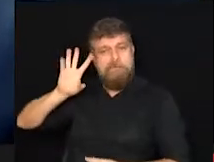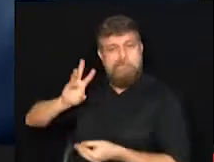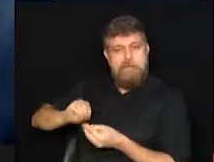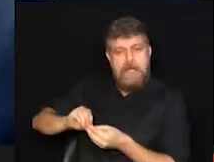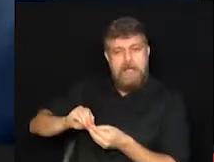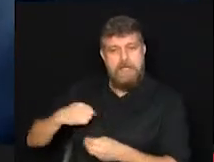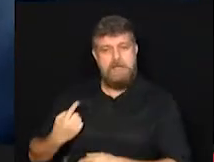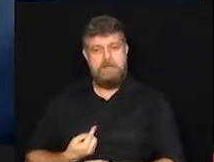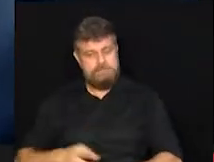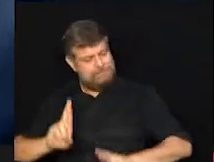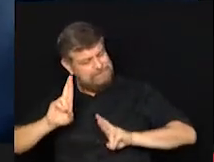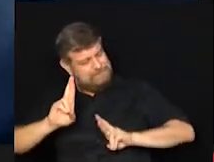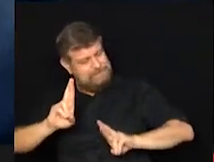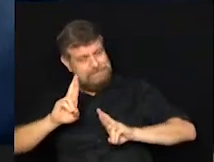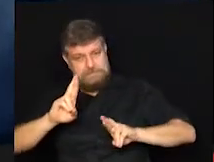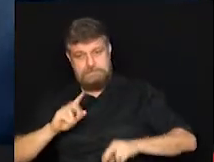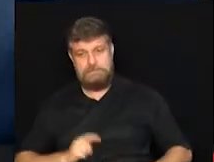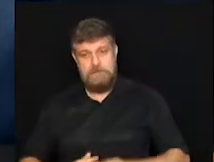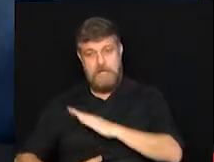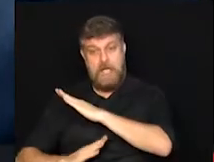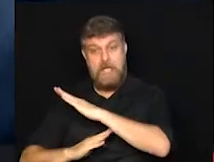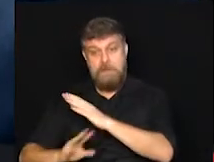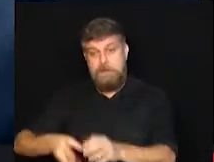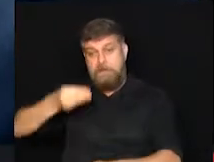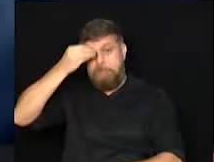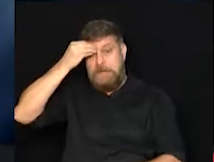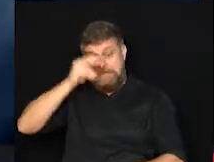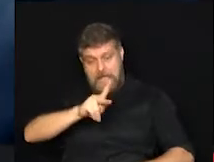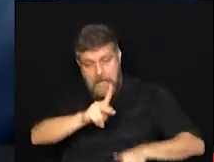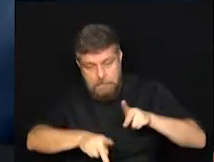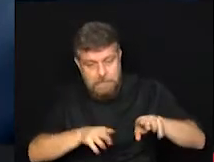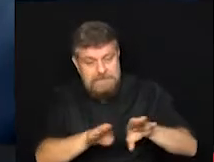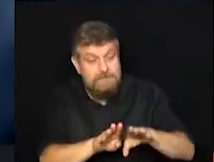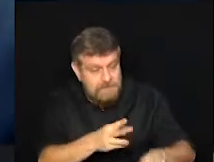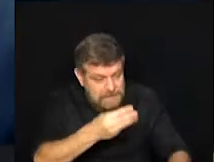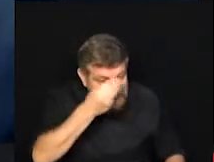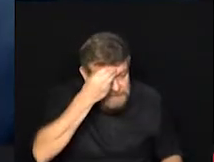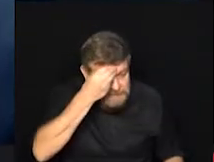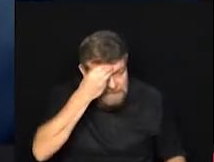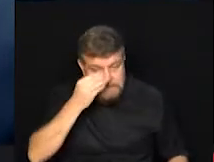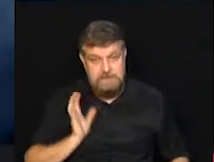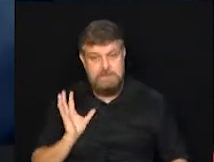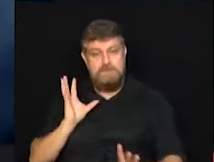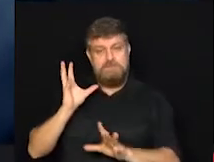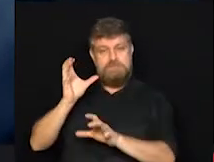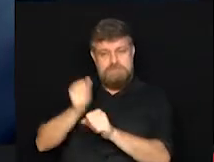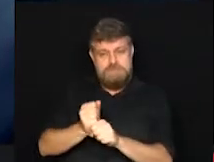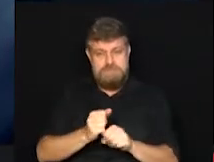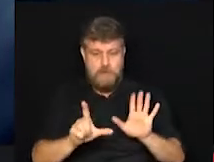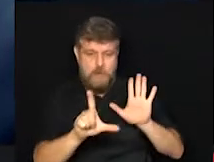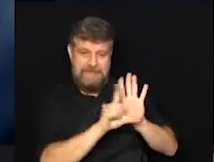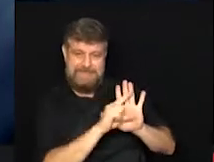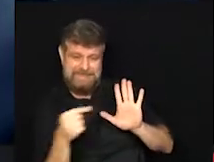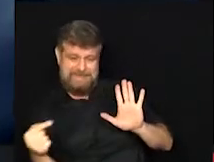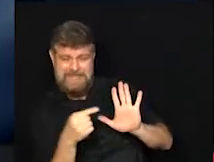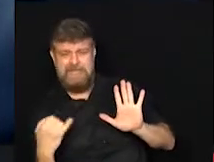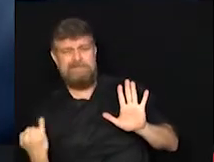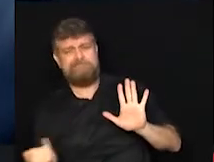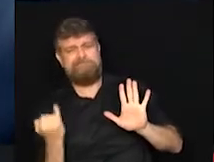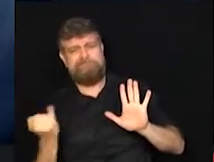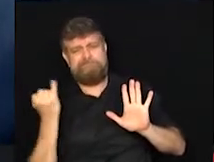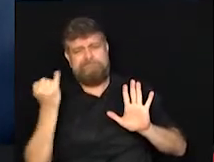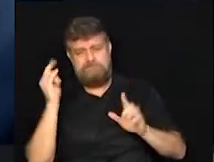espero que a casa entenda, a população entenda que o resultado final desse documento é importante para a